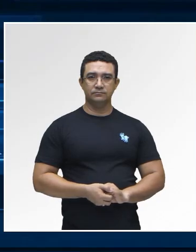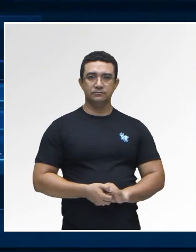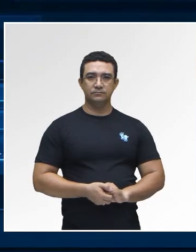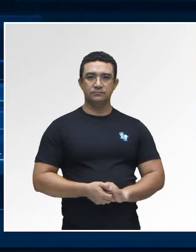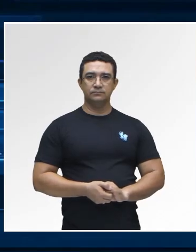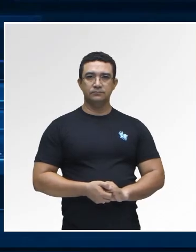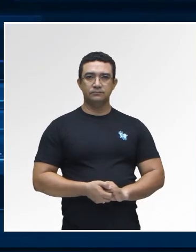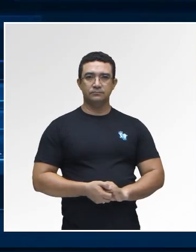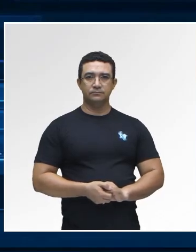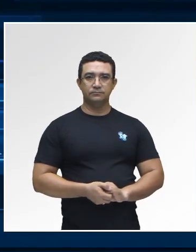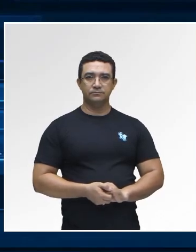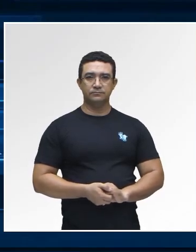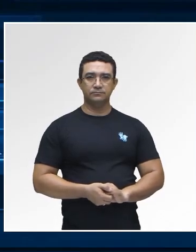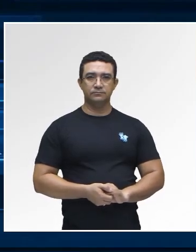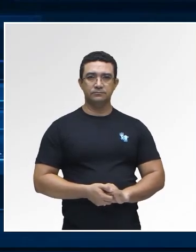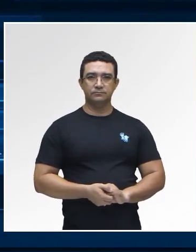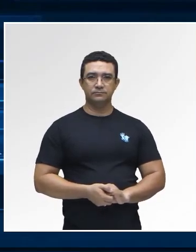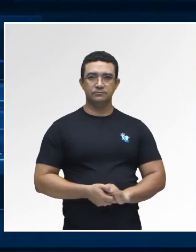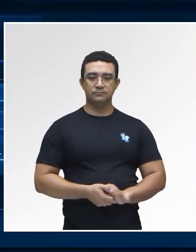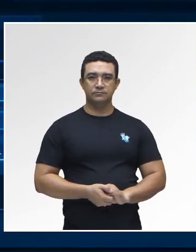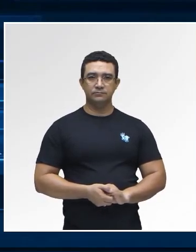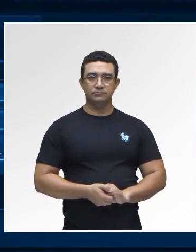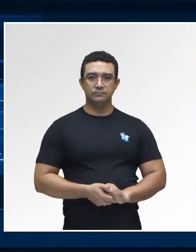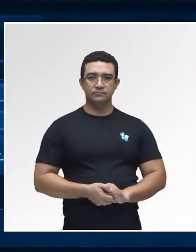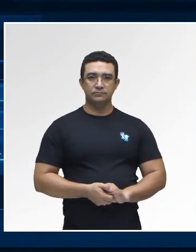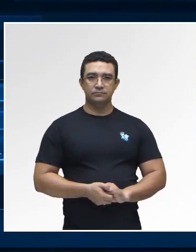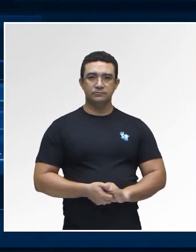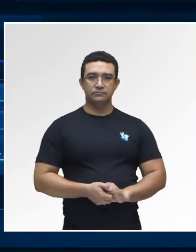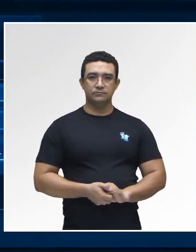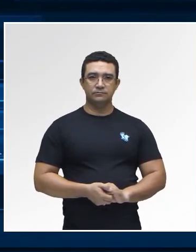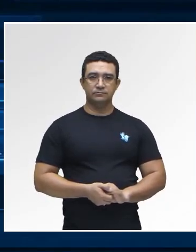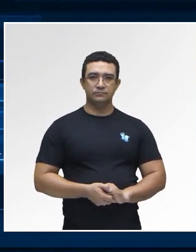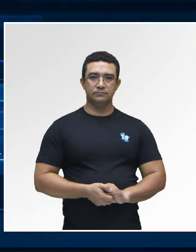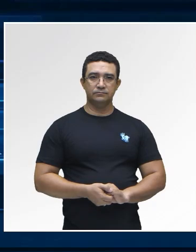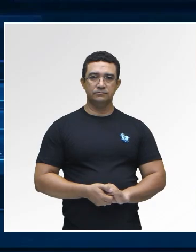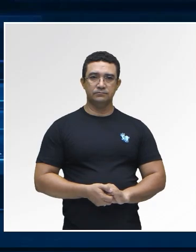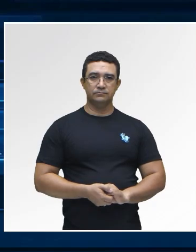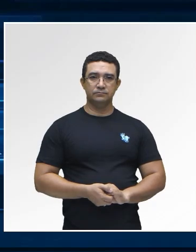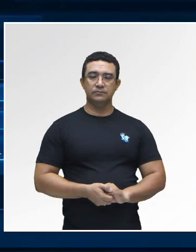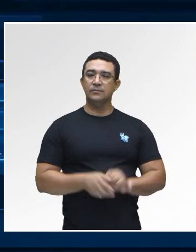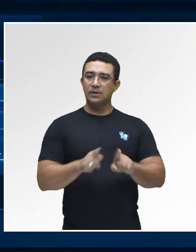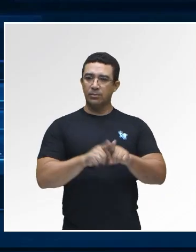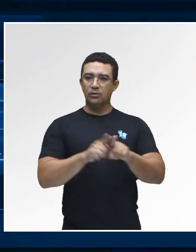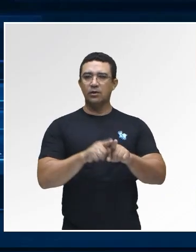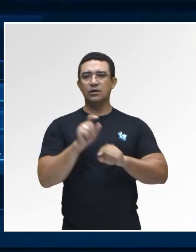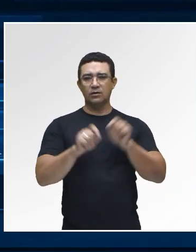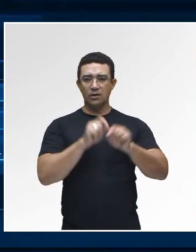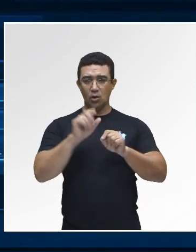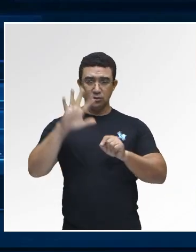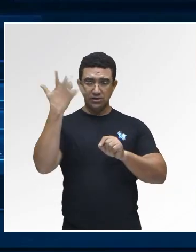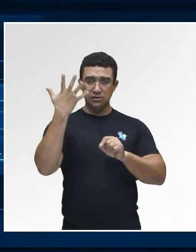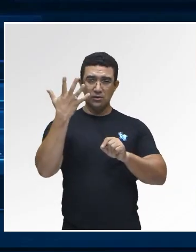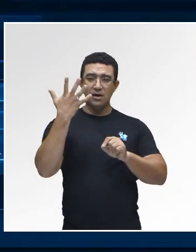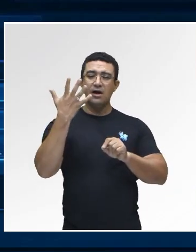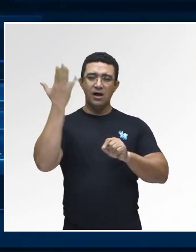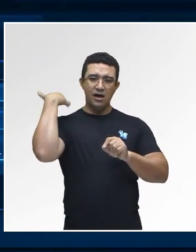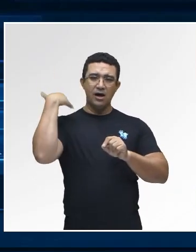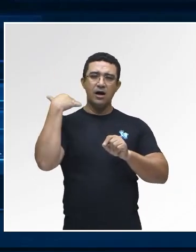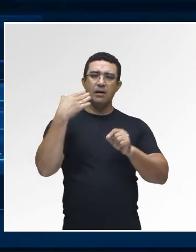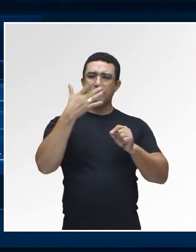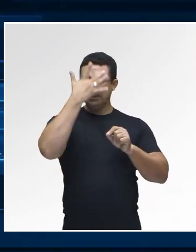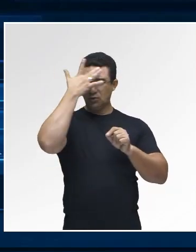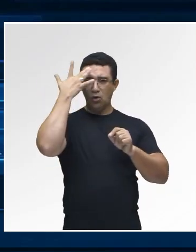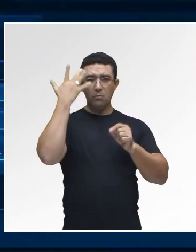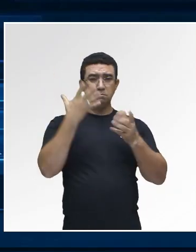para a vida no campo, ok? Olha aqui outra característica disso, ruralização da